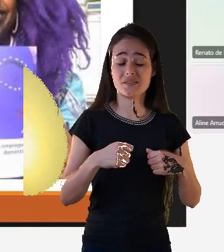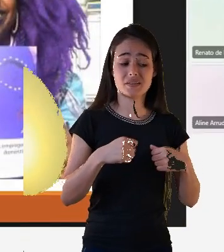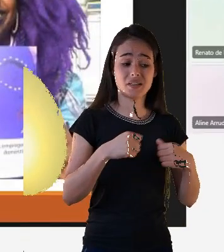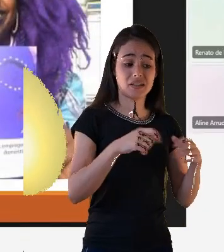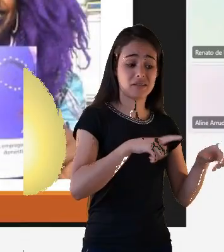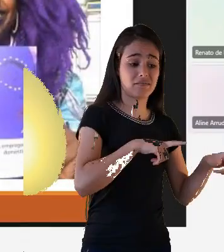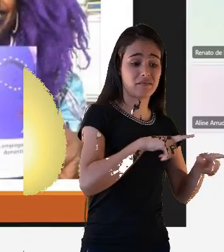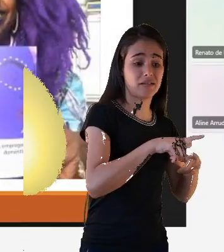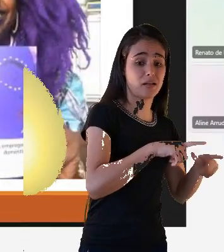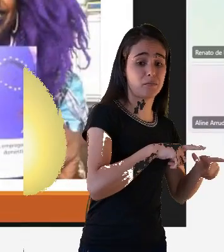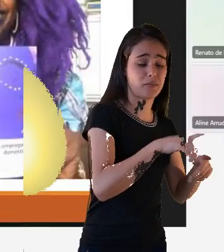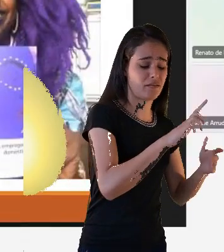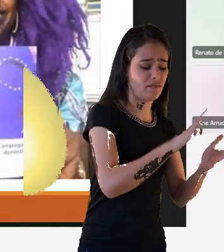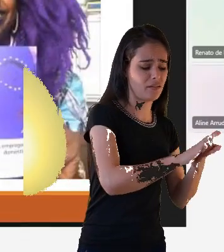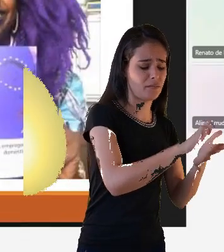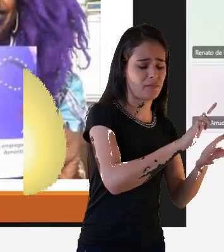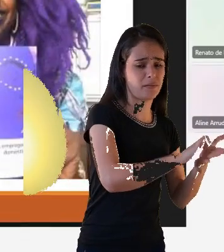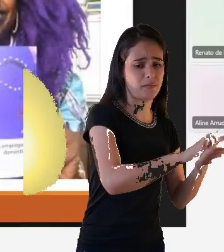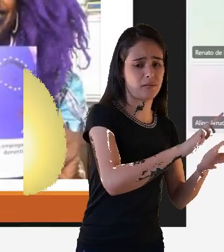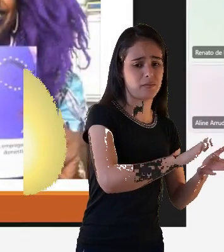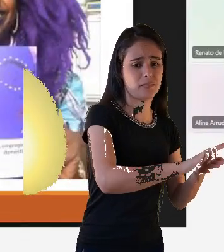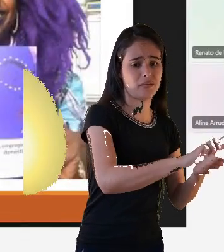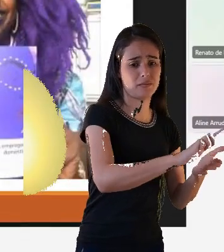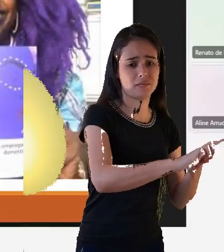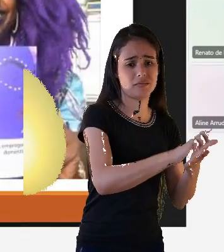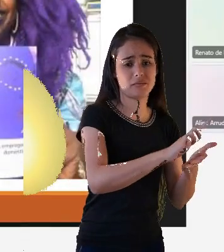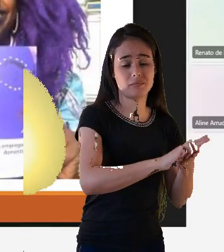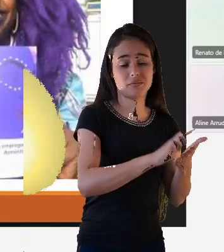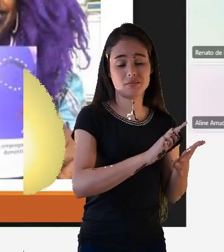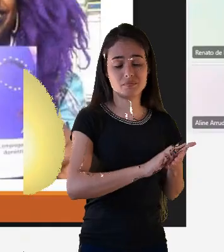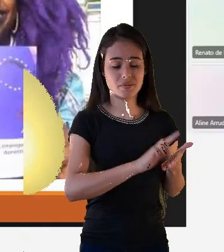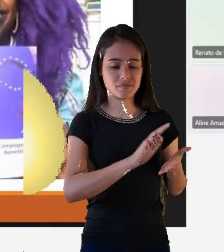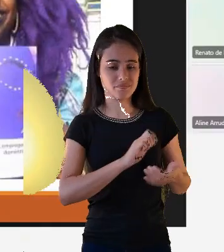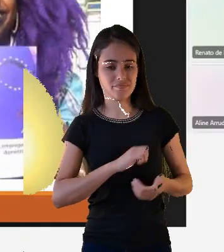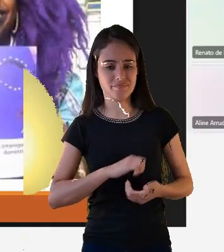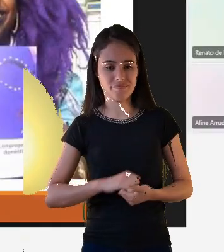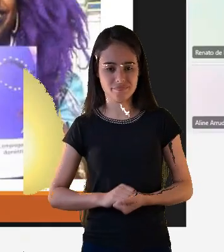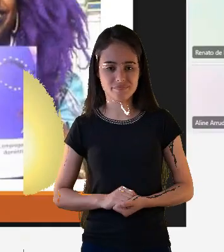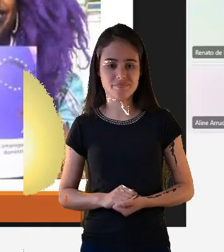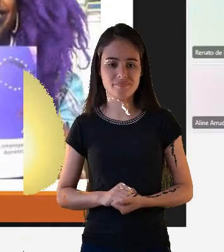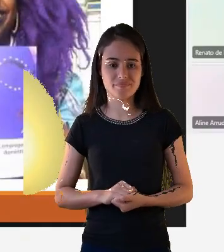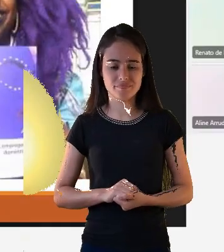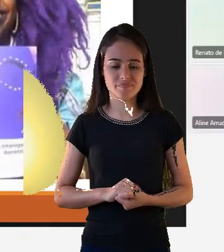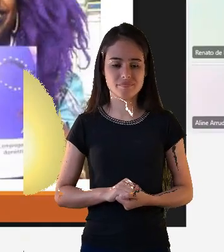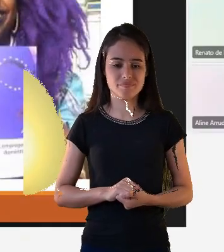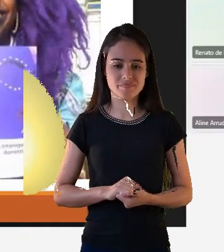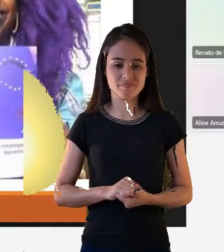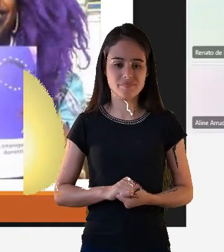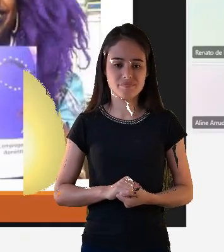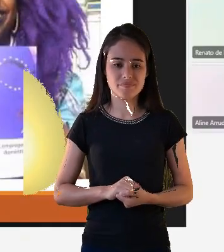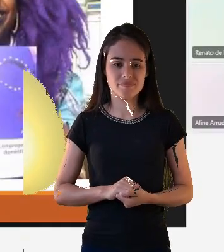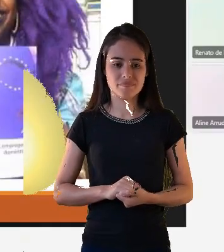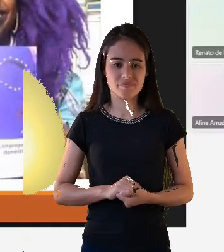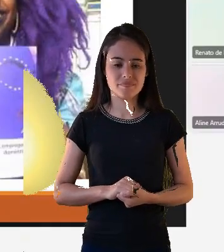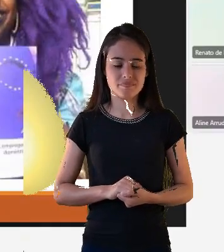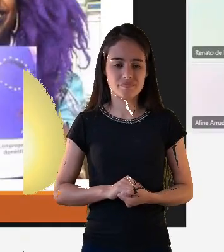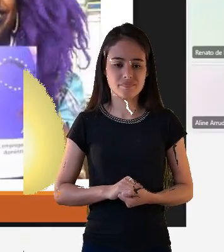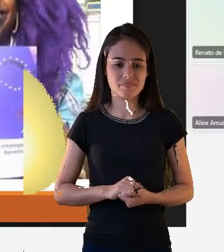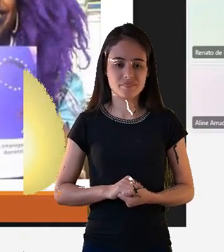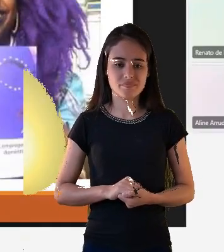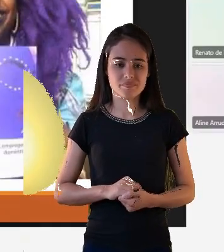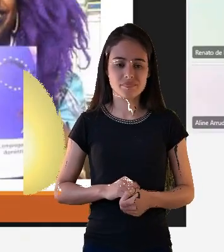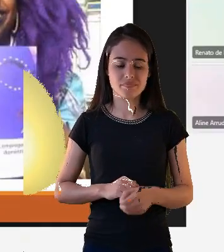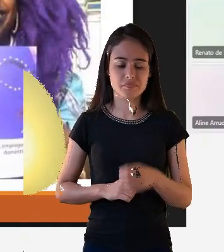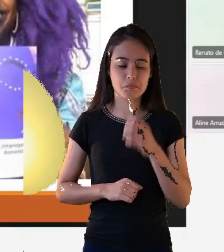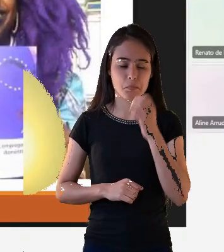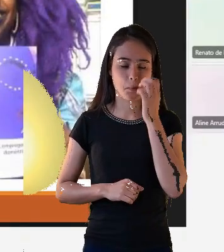né? Então eu me recordo da minha mãe falando, né? A minha mãe terminou a educação básica, já tinha nascido,